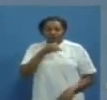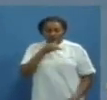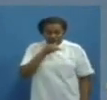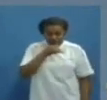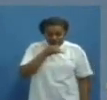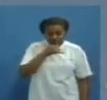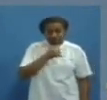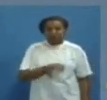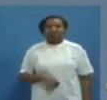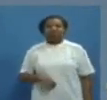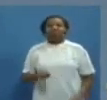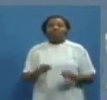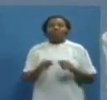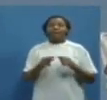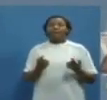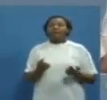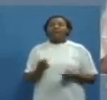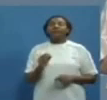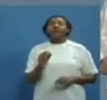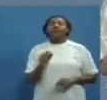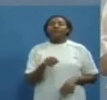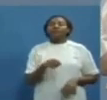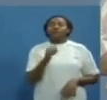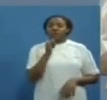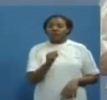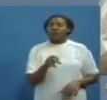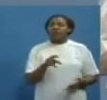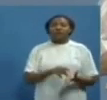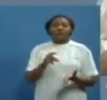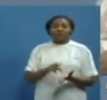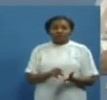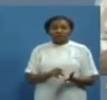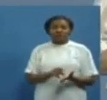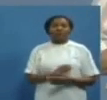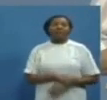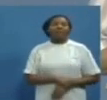Entretanto, digo-vos a verdade.